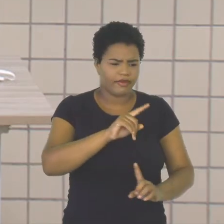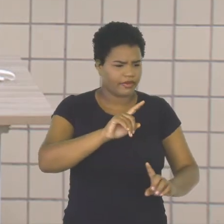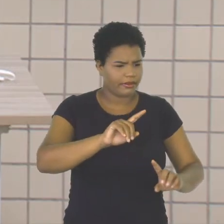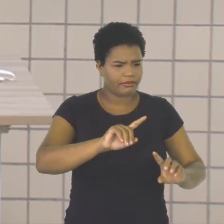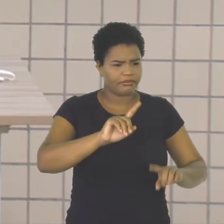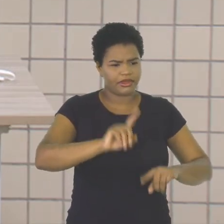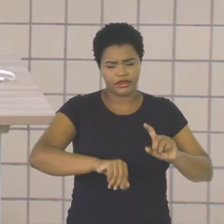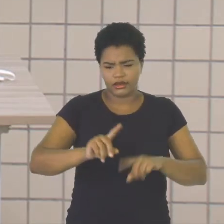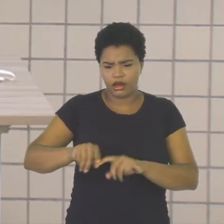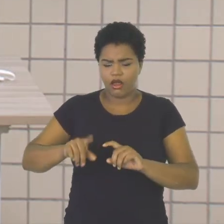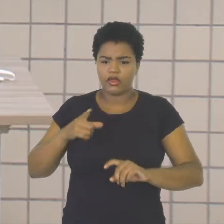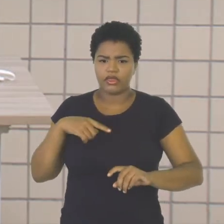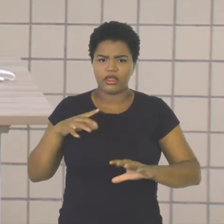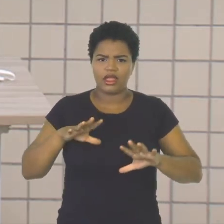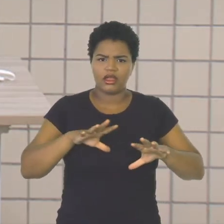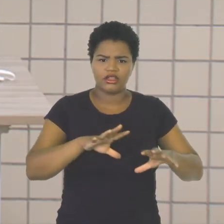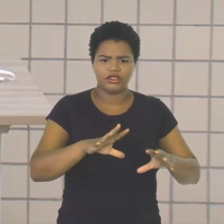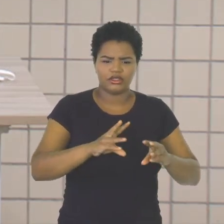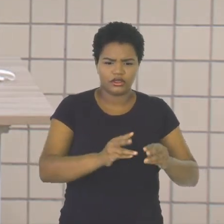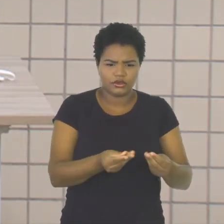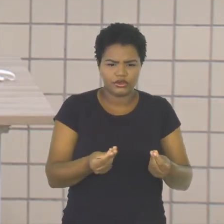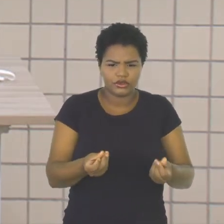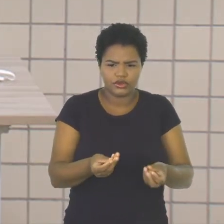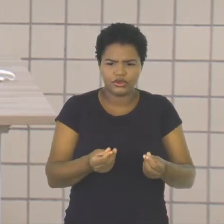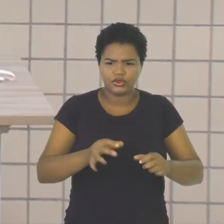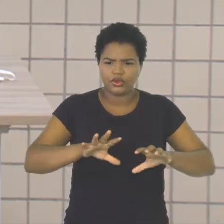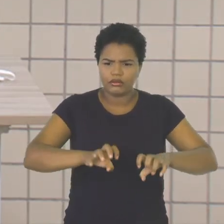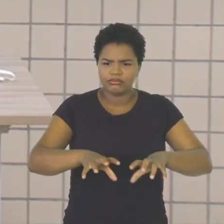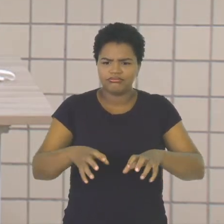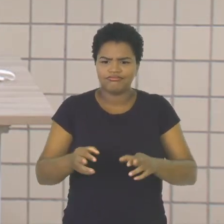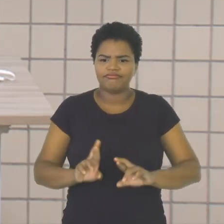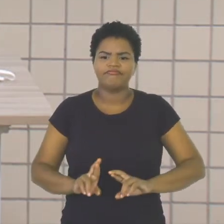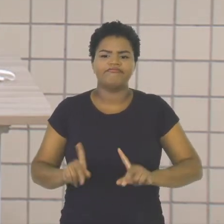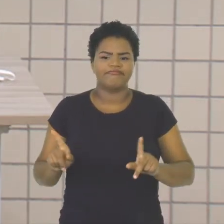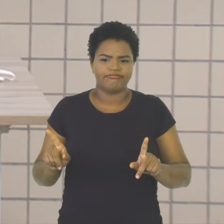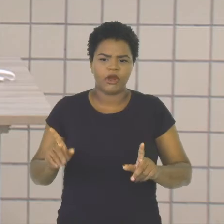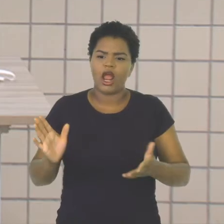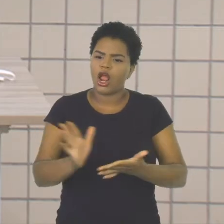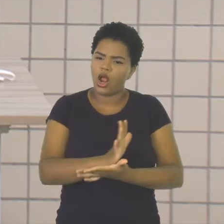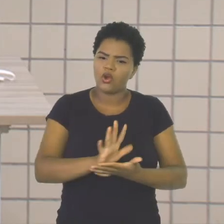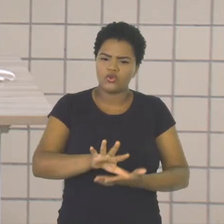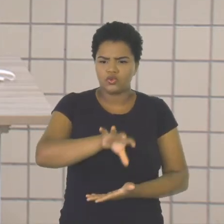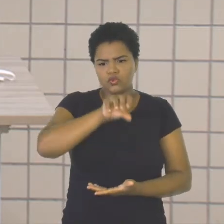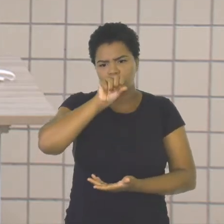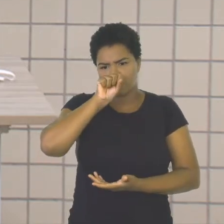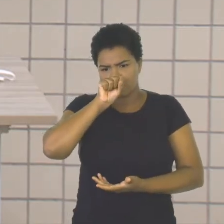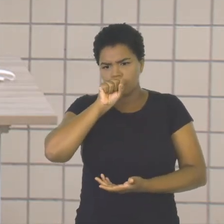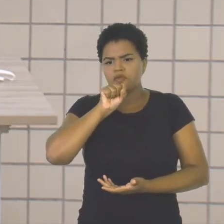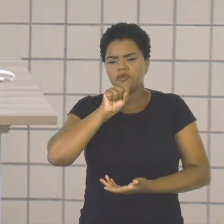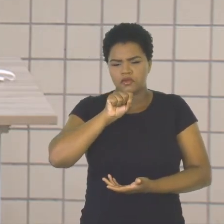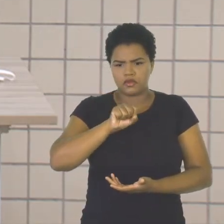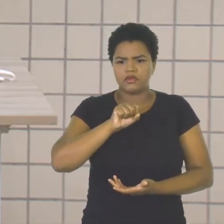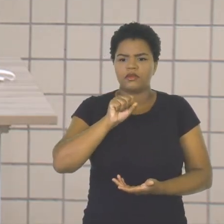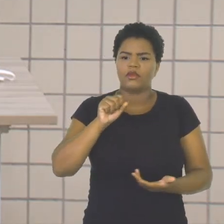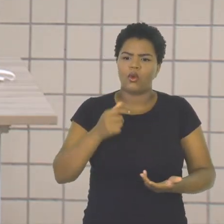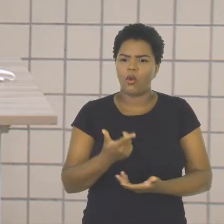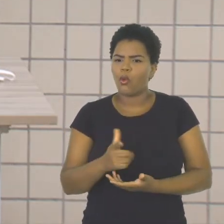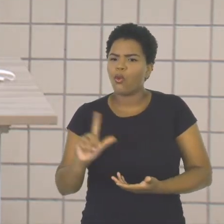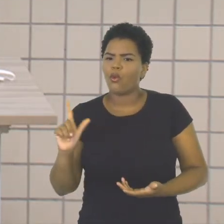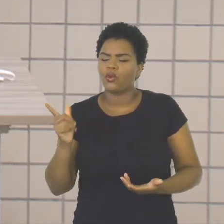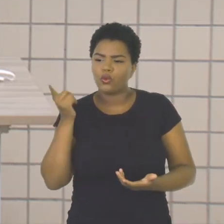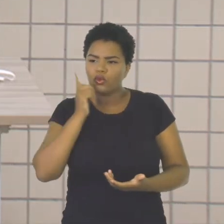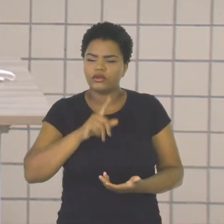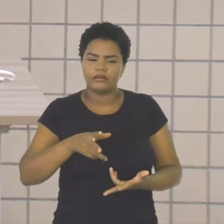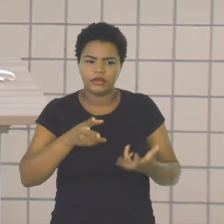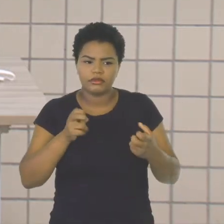uma textura diferenciada. Alguns têm cheiro, outros a gente consegue diferenciar pela